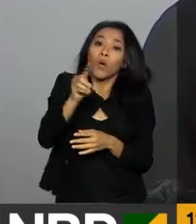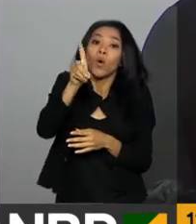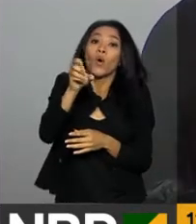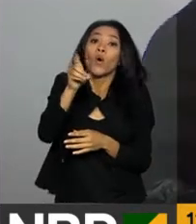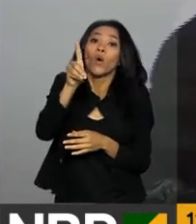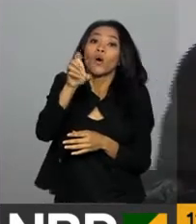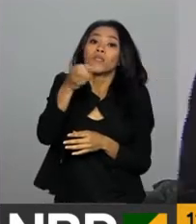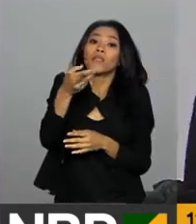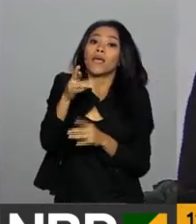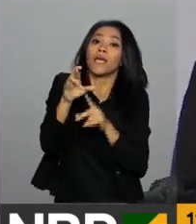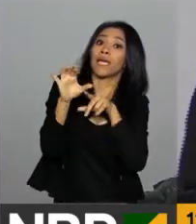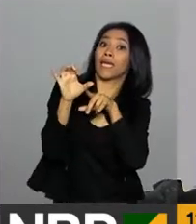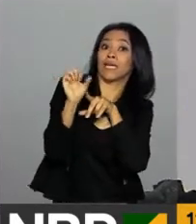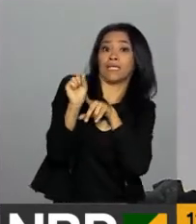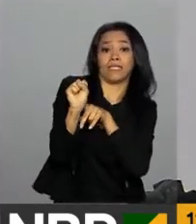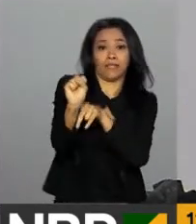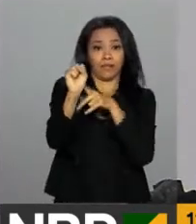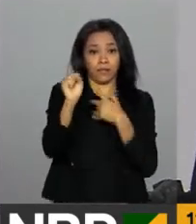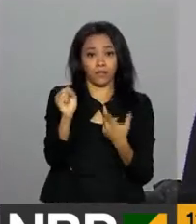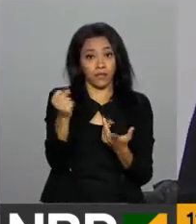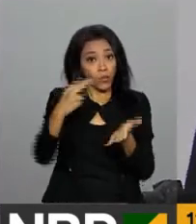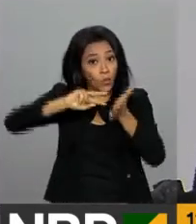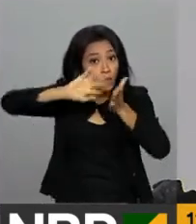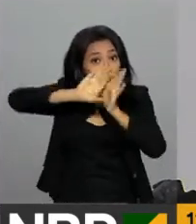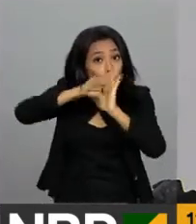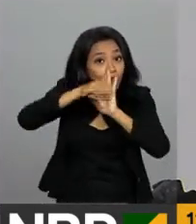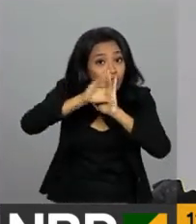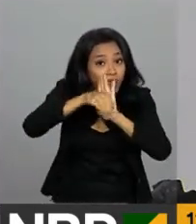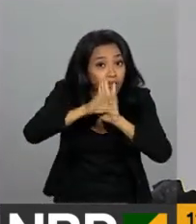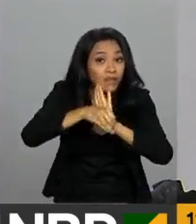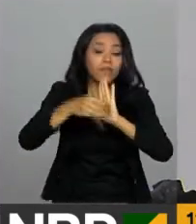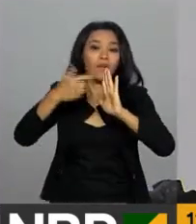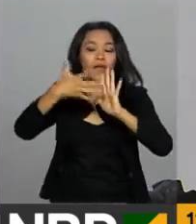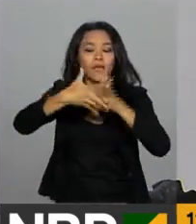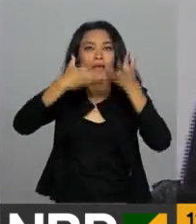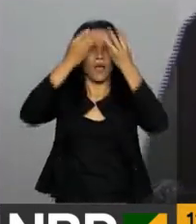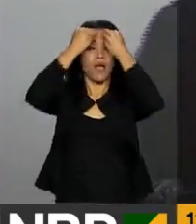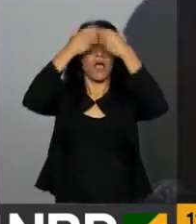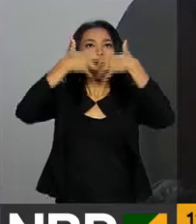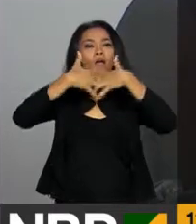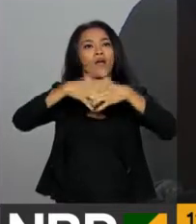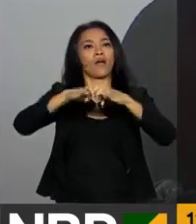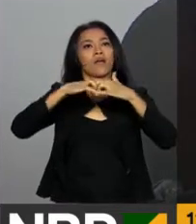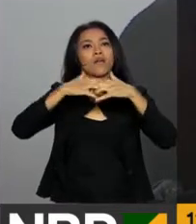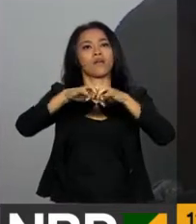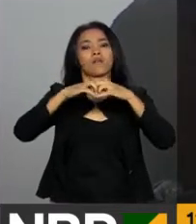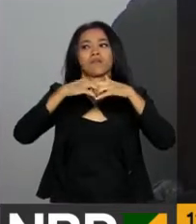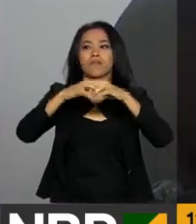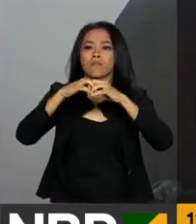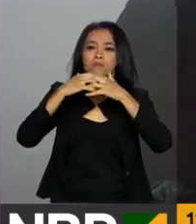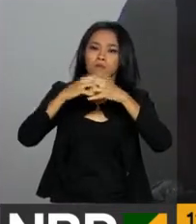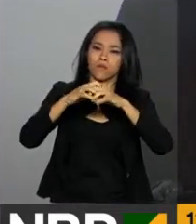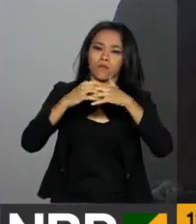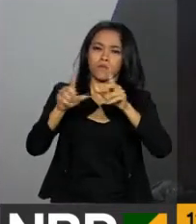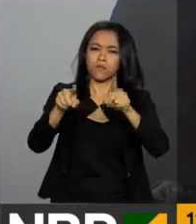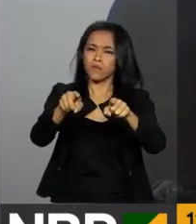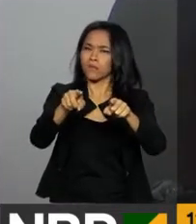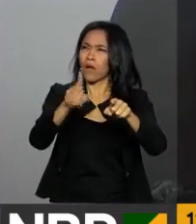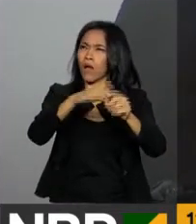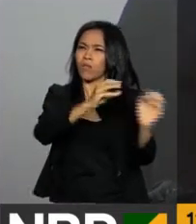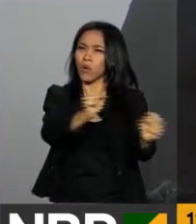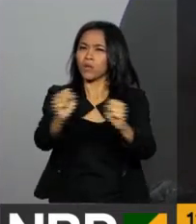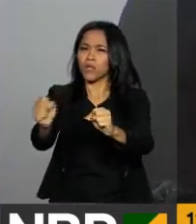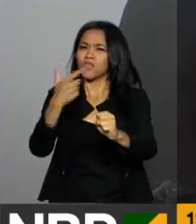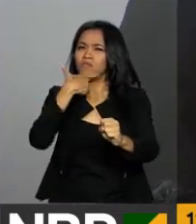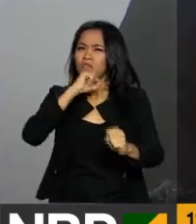mas existe essa conceituação é que leva a concepção de que o poder é não é de